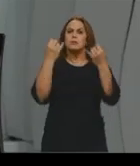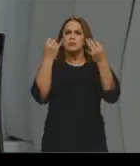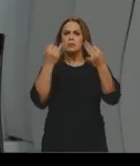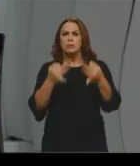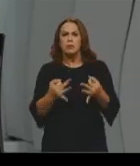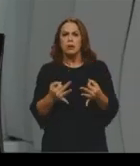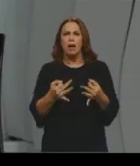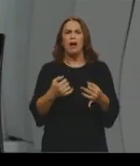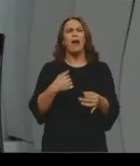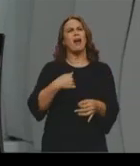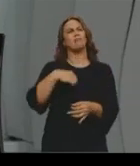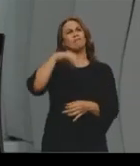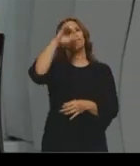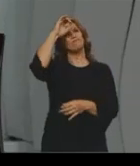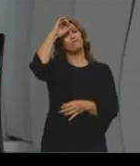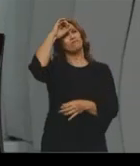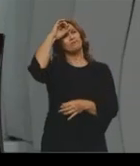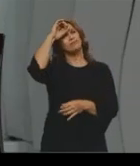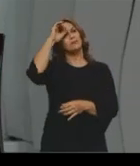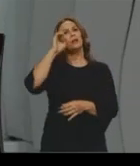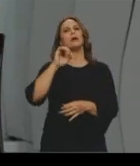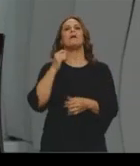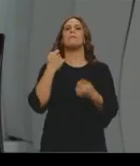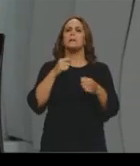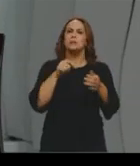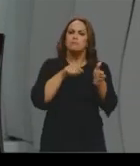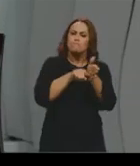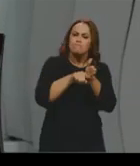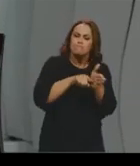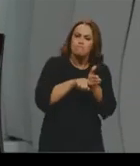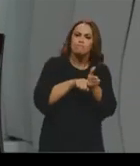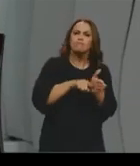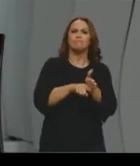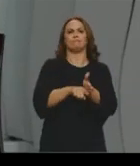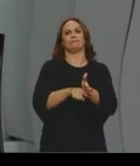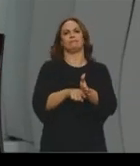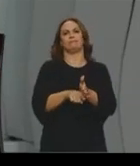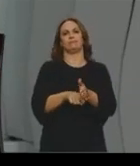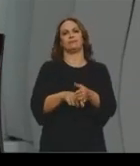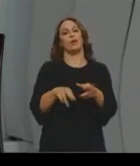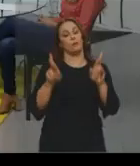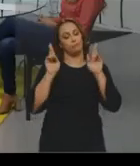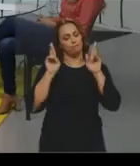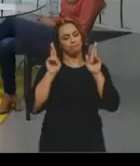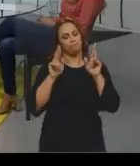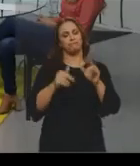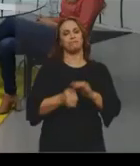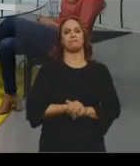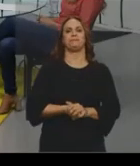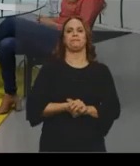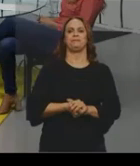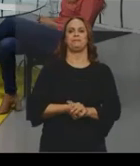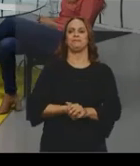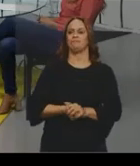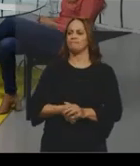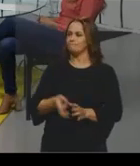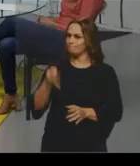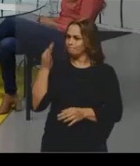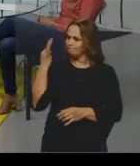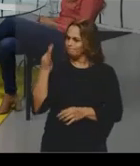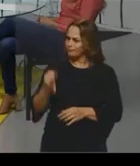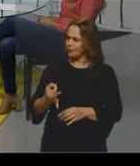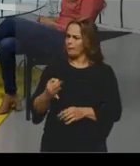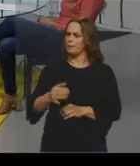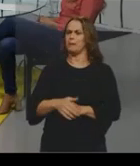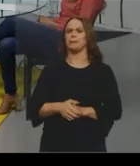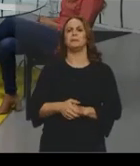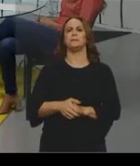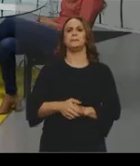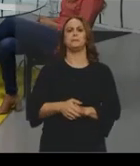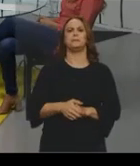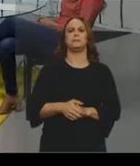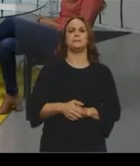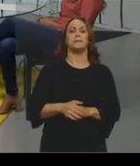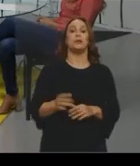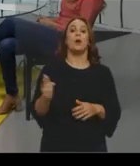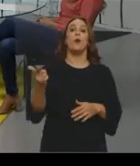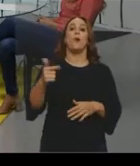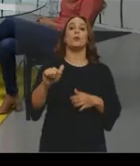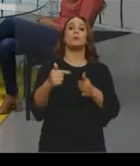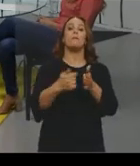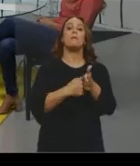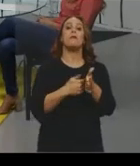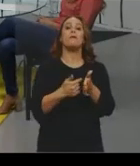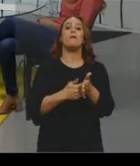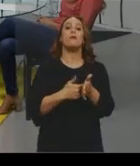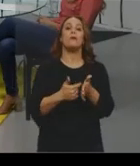vou buscar saber mais sobre isso. É o que a gente espera. Com certeza. Vamos para a próxima. Nossa próxima pergunta é